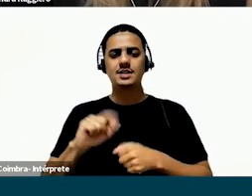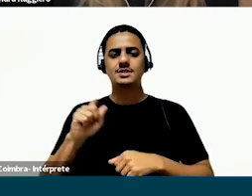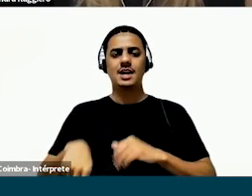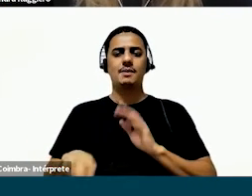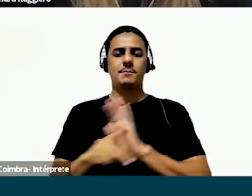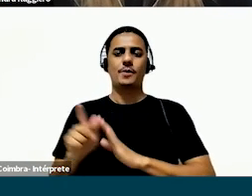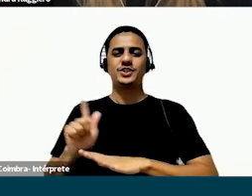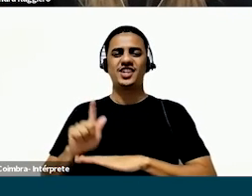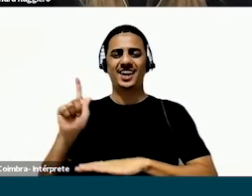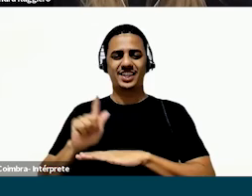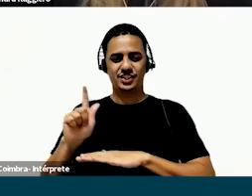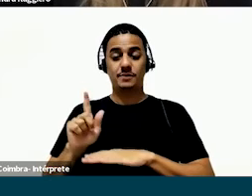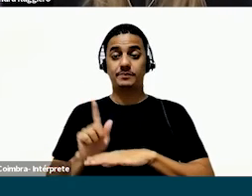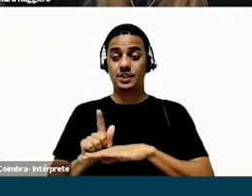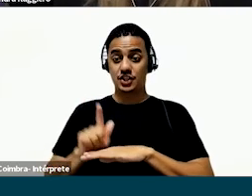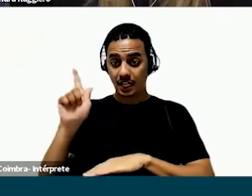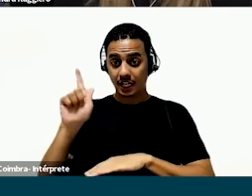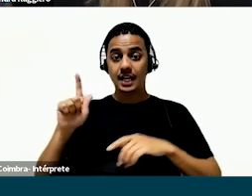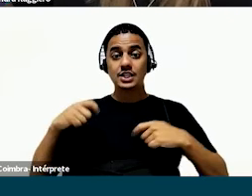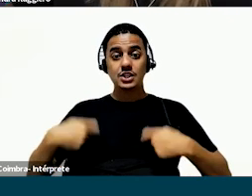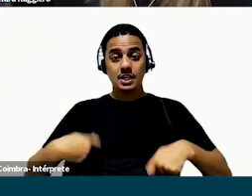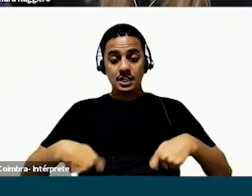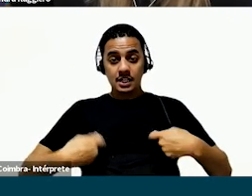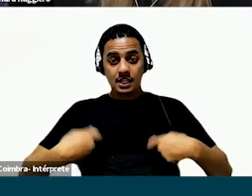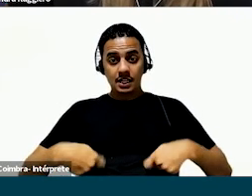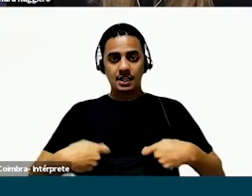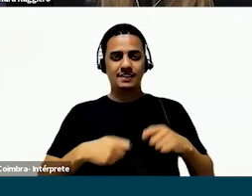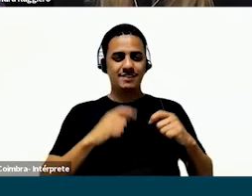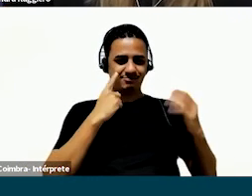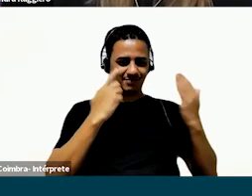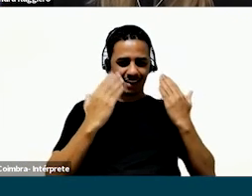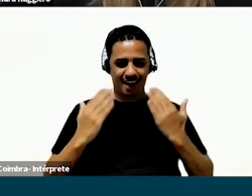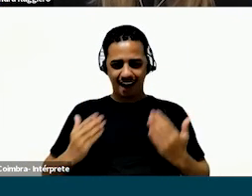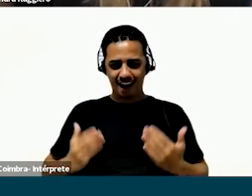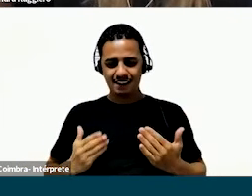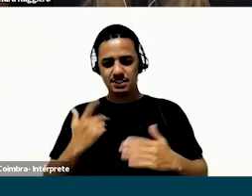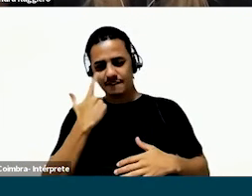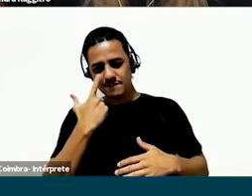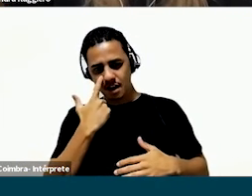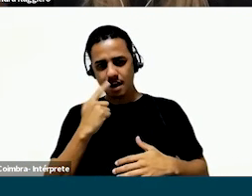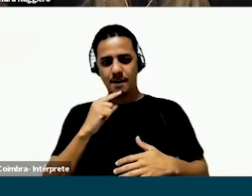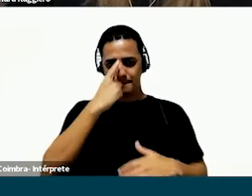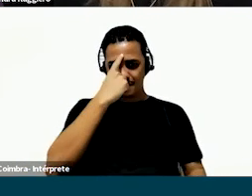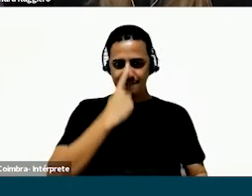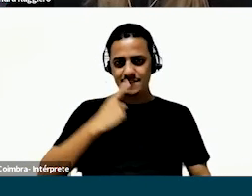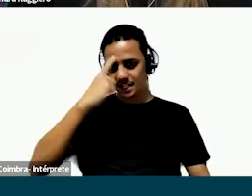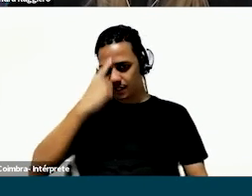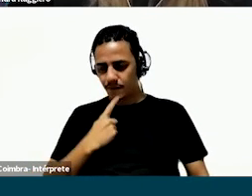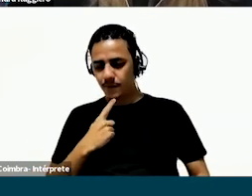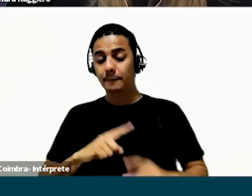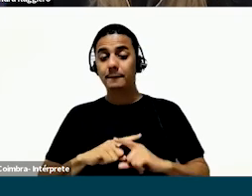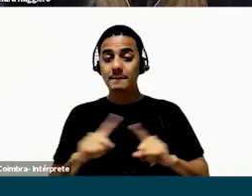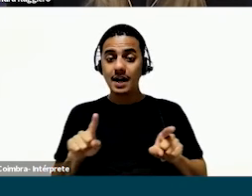feito pelos próprios gerentes. Então, eles precisavam, além de fazer análise, né, para verificar